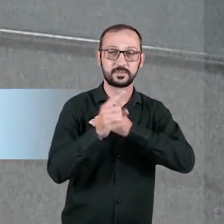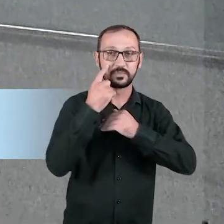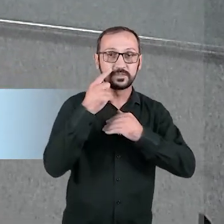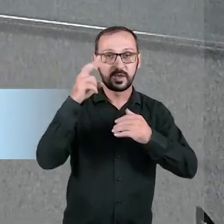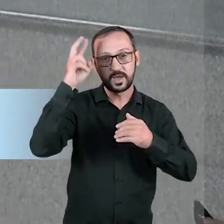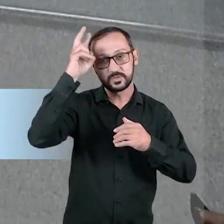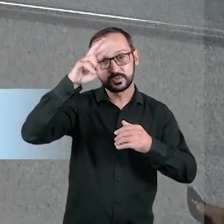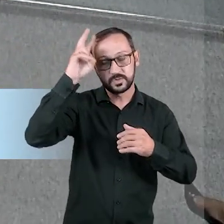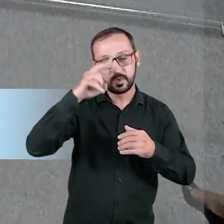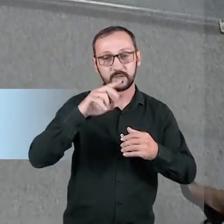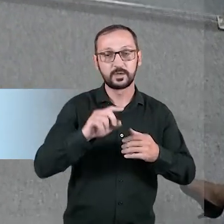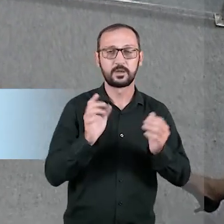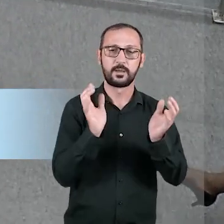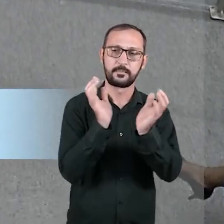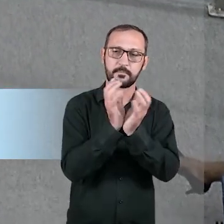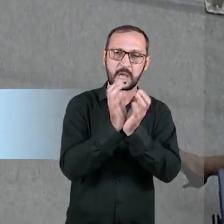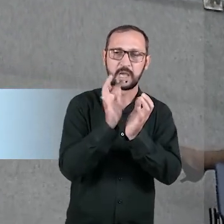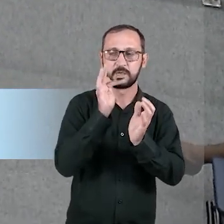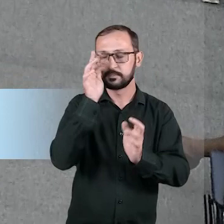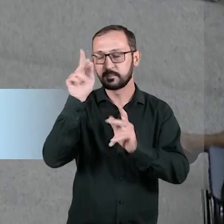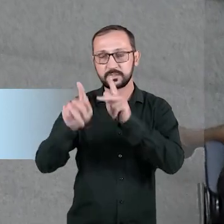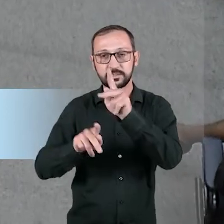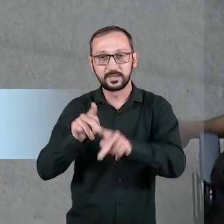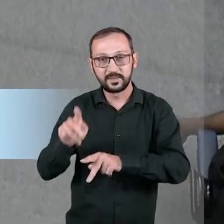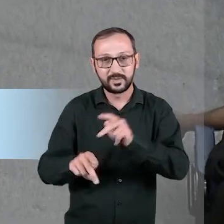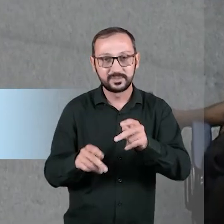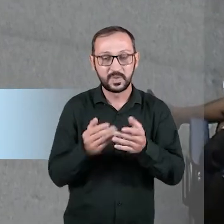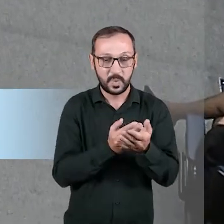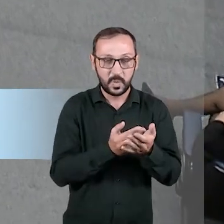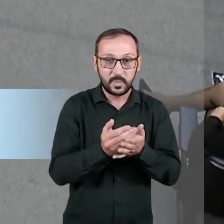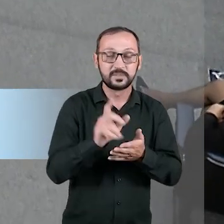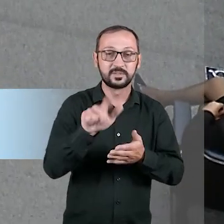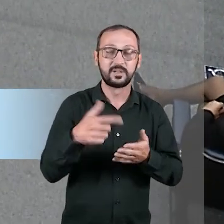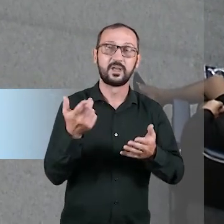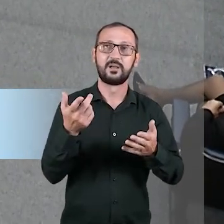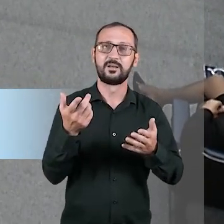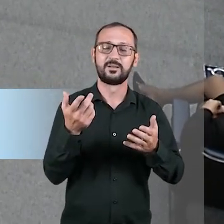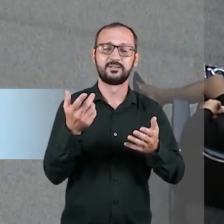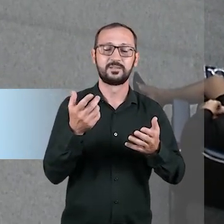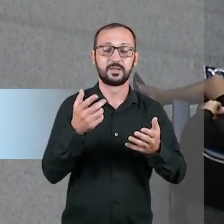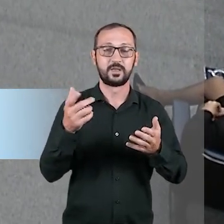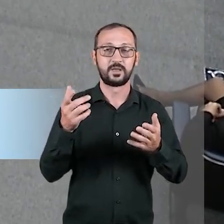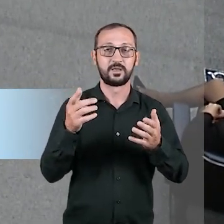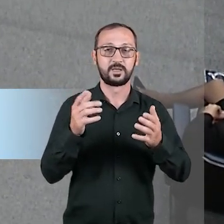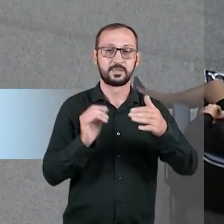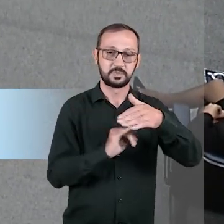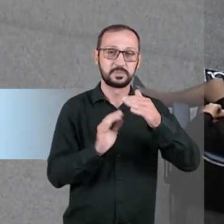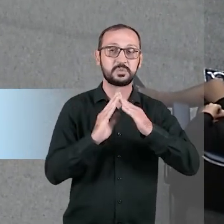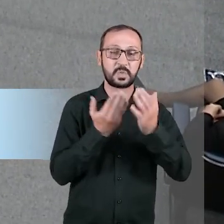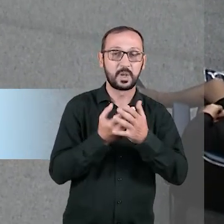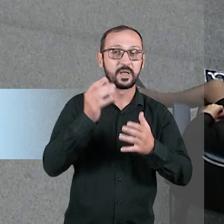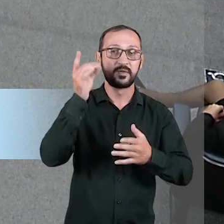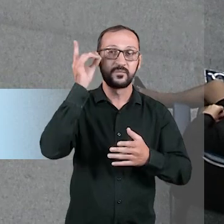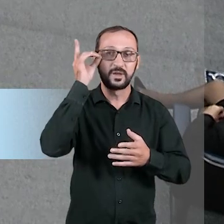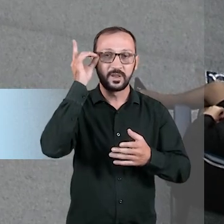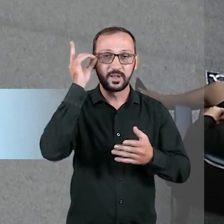pegar historicamente, a PAI, Pestalozzi, começaram vem com situações. Juliana Varela, né? Sim. Situações que